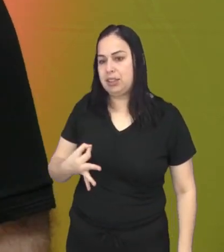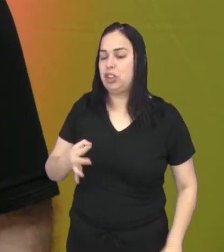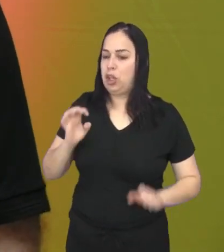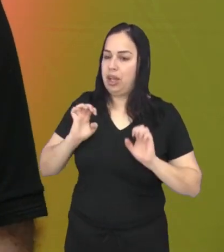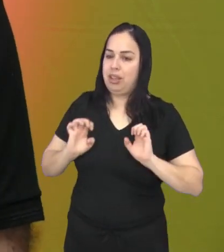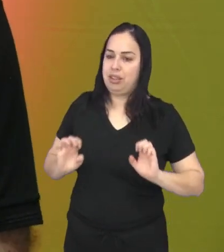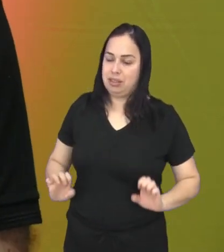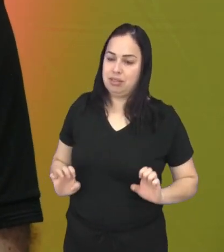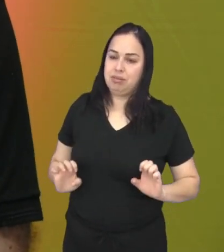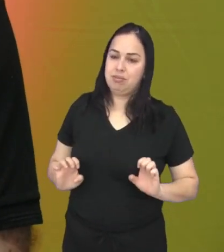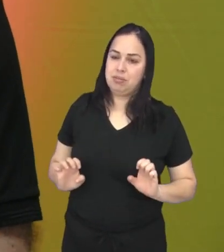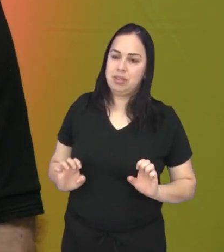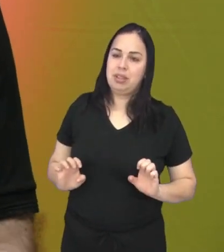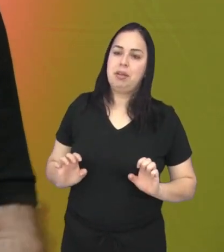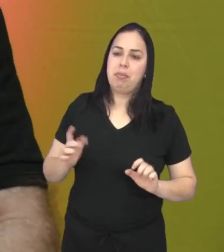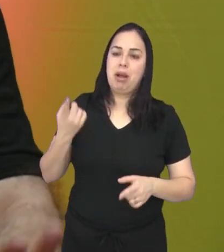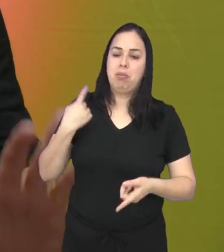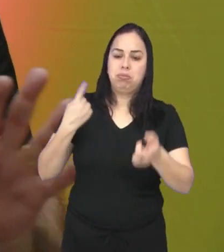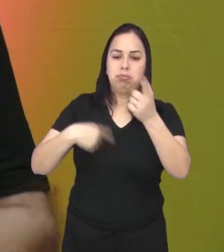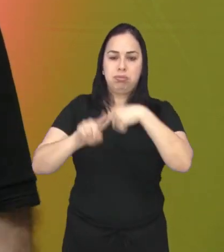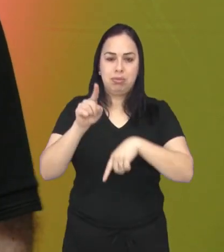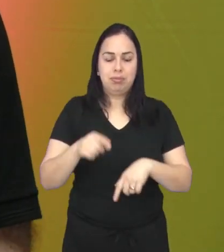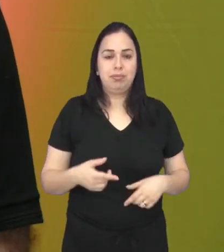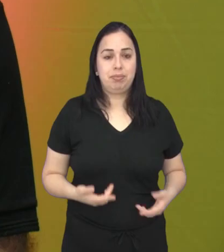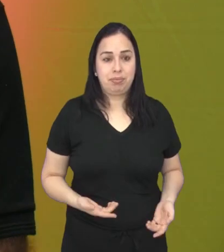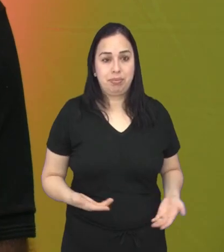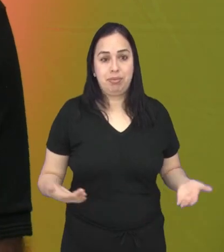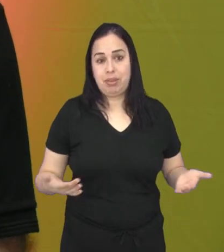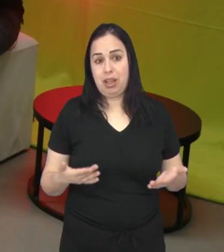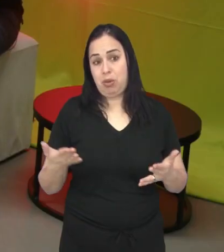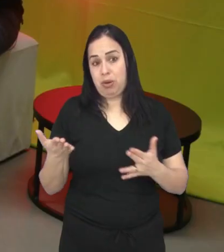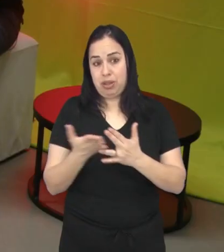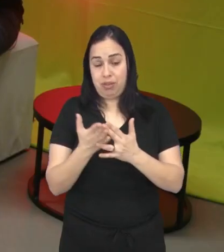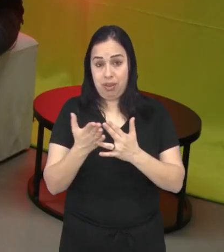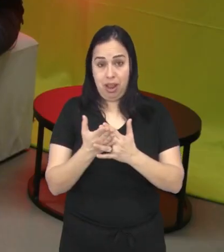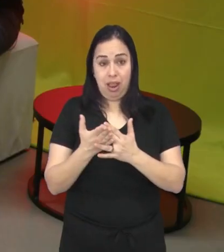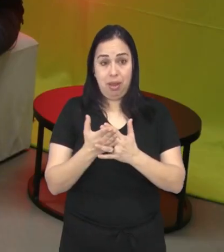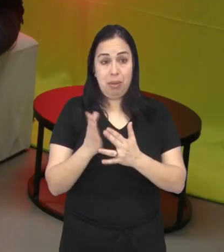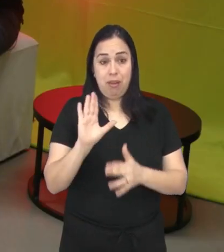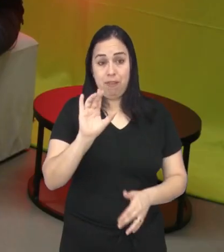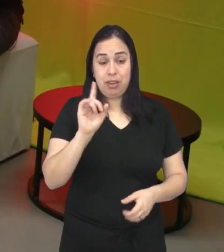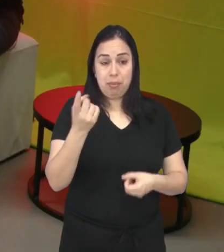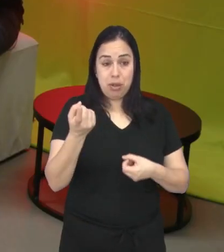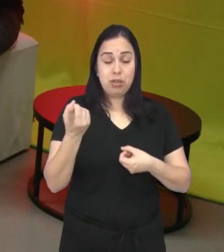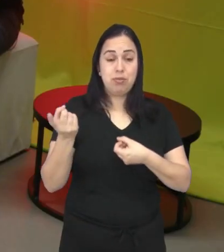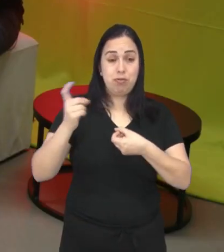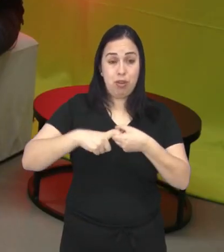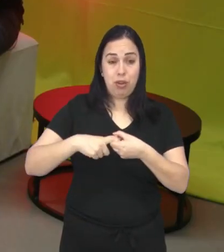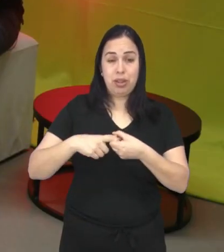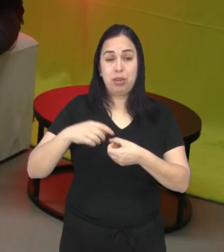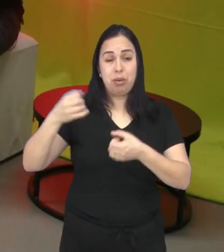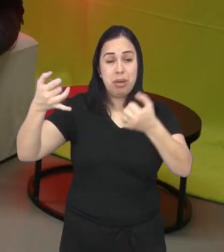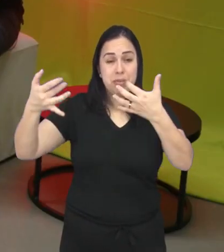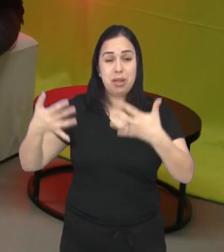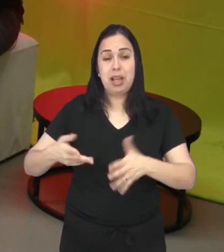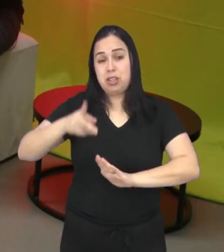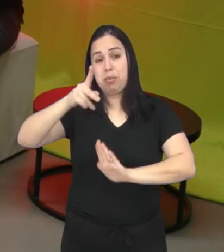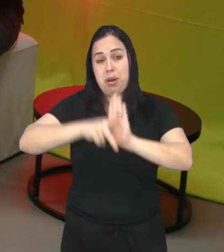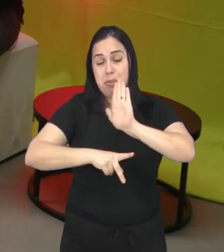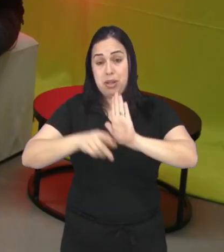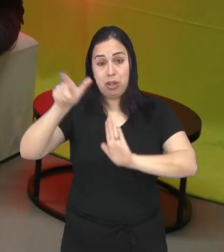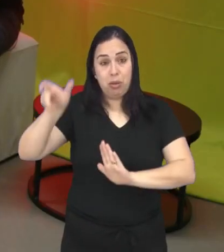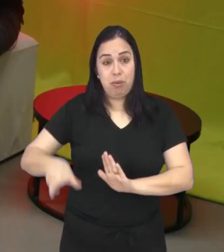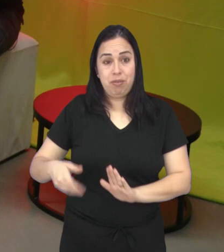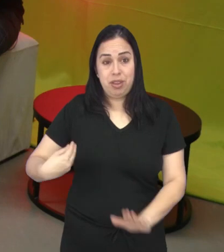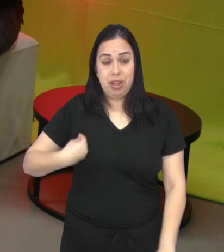também, eu acho que é uma boa base, assim, para ter bastante sucesso. Assim. Ô, pessoal, agora eu vou chamar um intervalo, mas a gente volta com o Jaques para